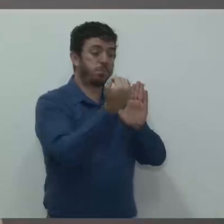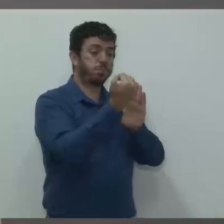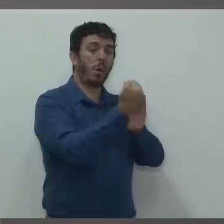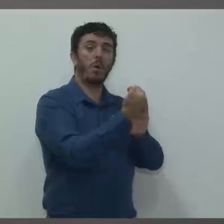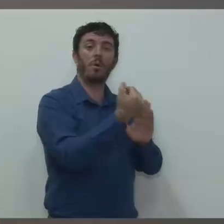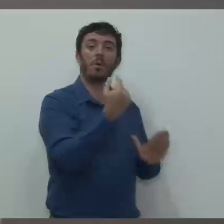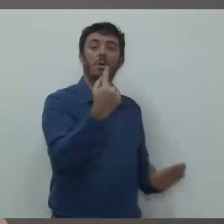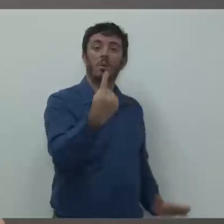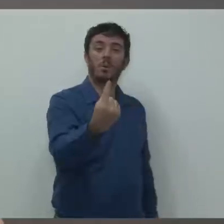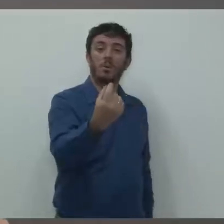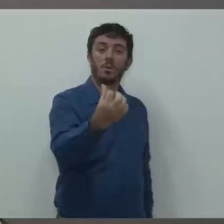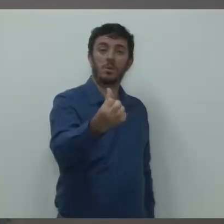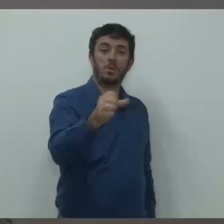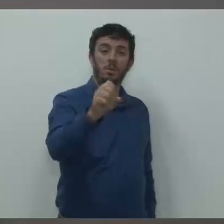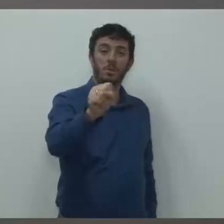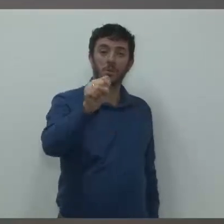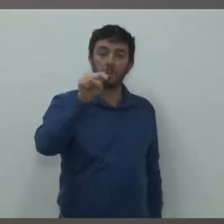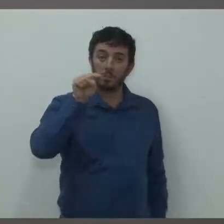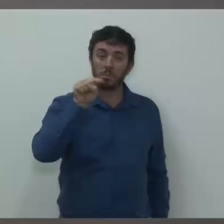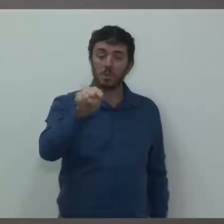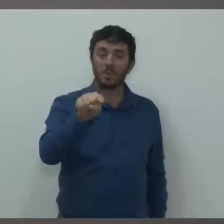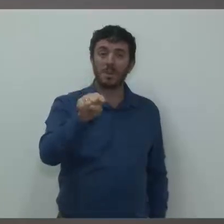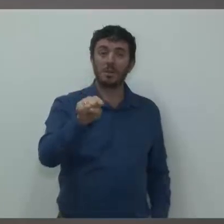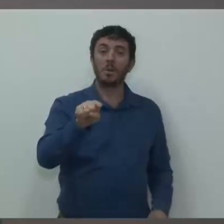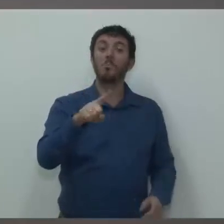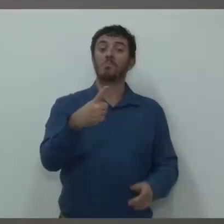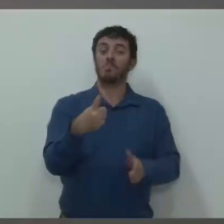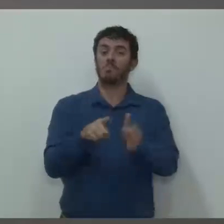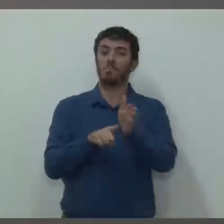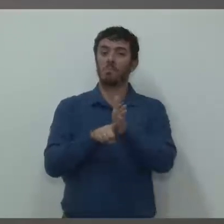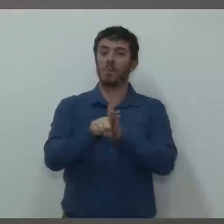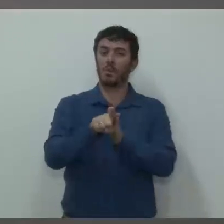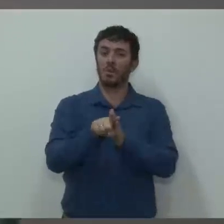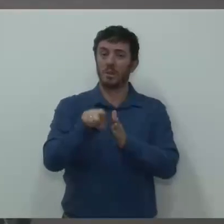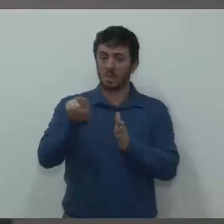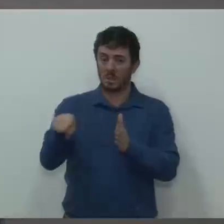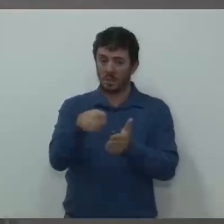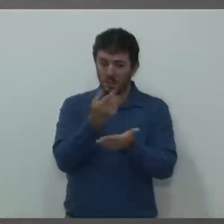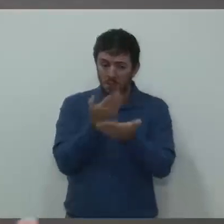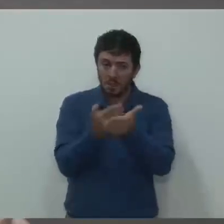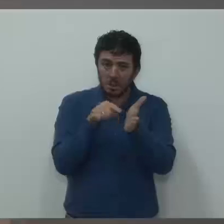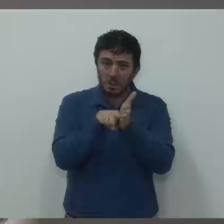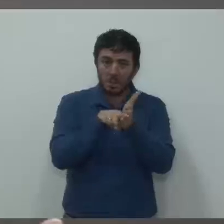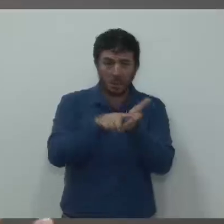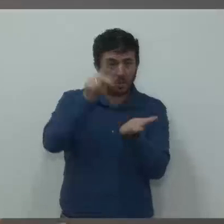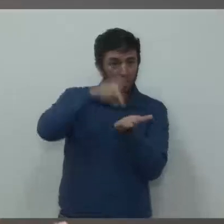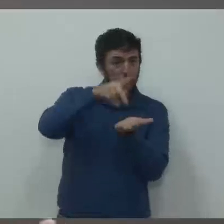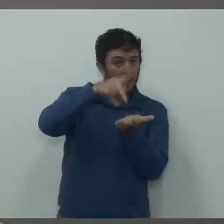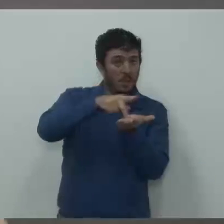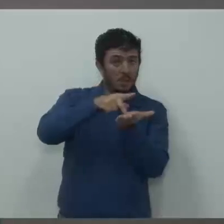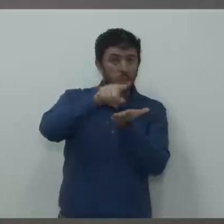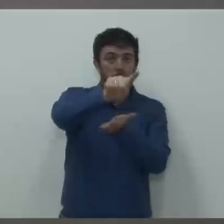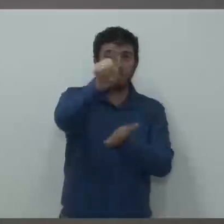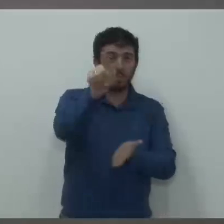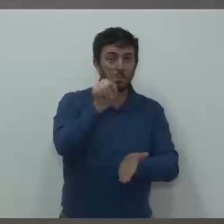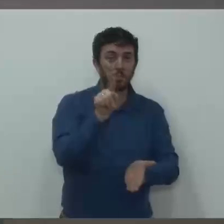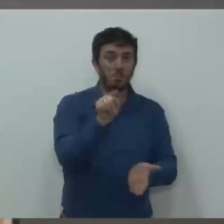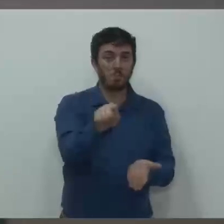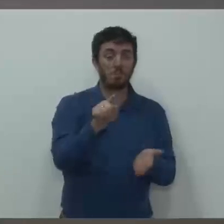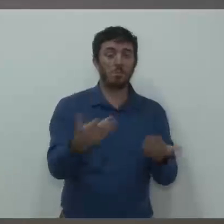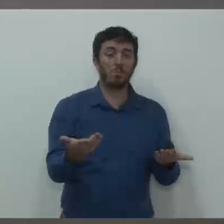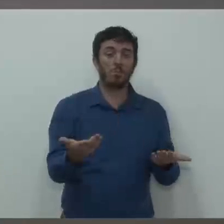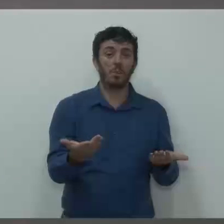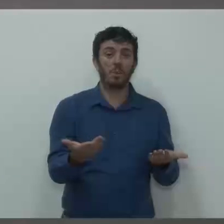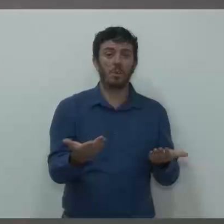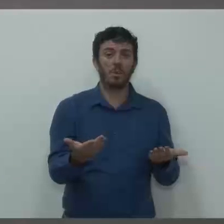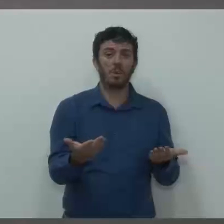que deve ser feita, esse estudo é real? Não é? Se não é real, a gente precisa da informação clara, não é? Qual que é a perspectiva?